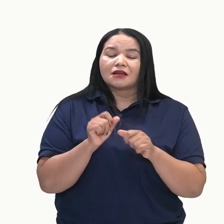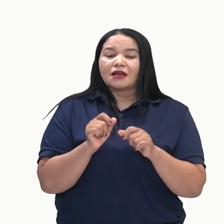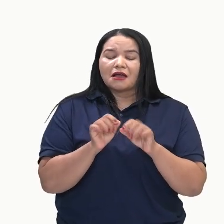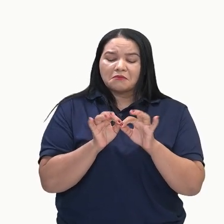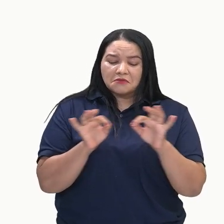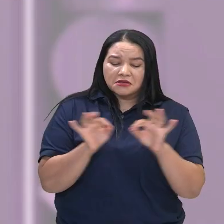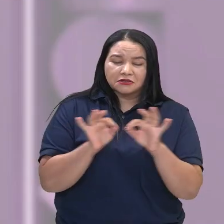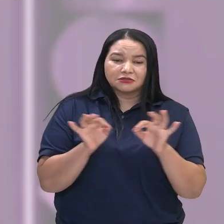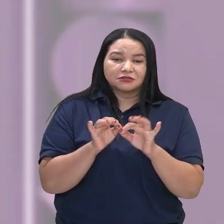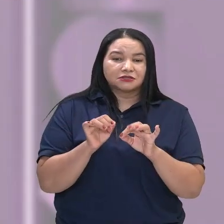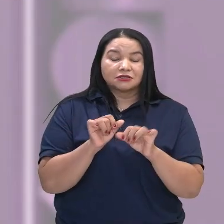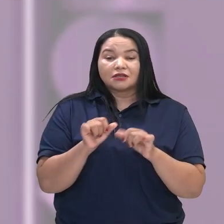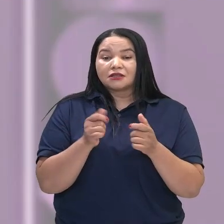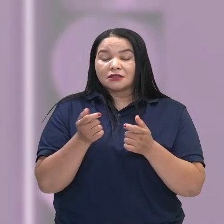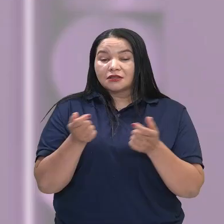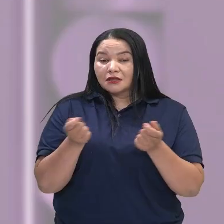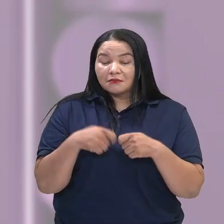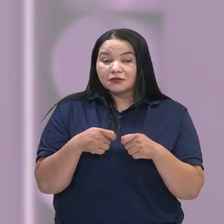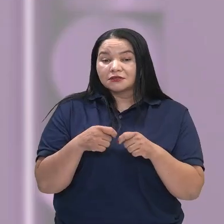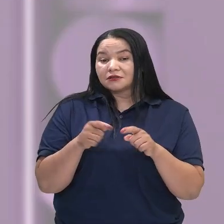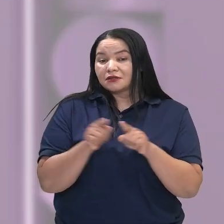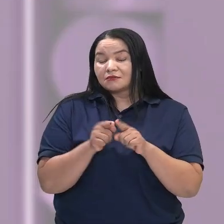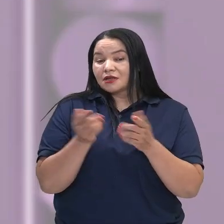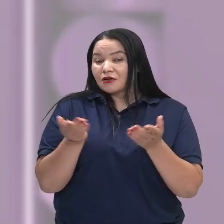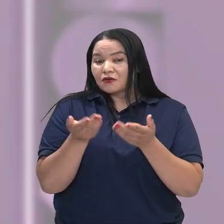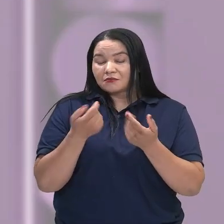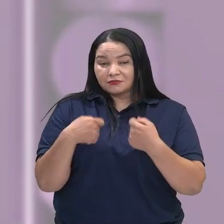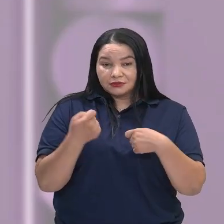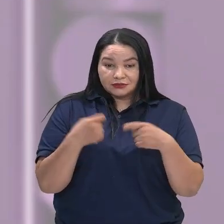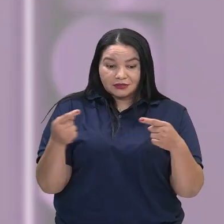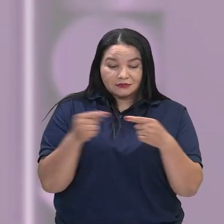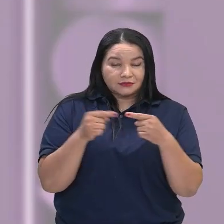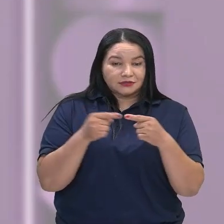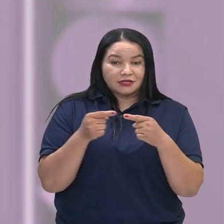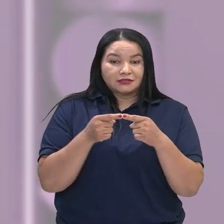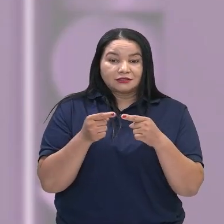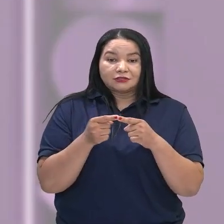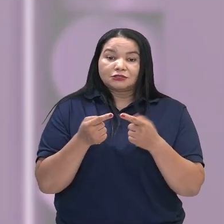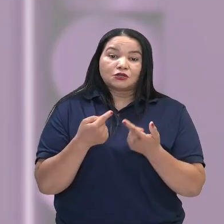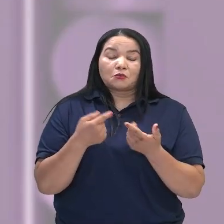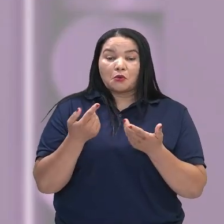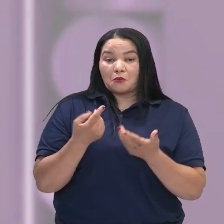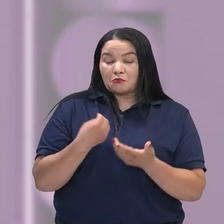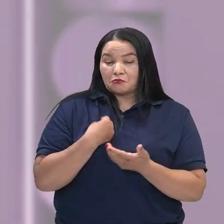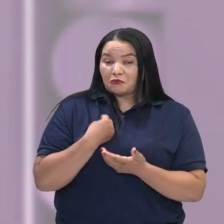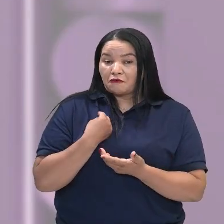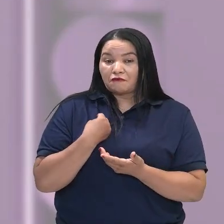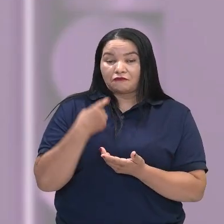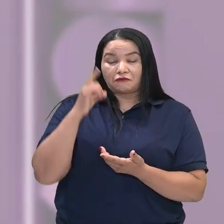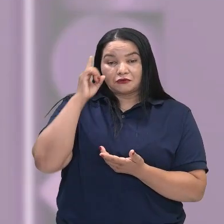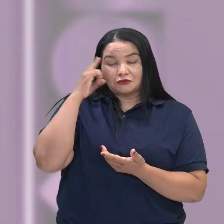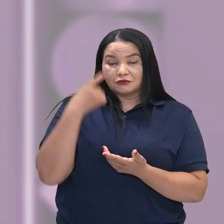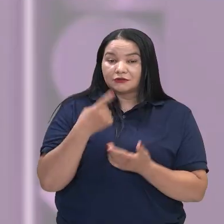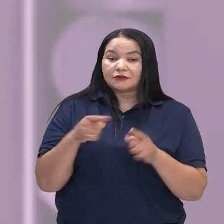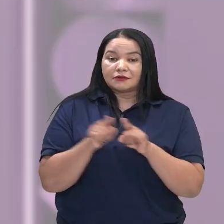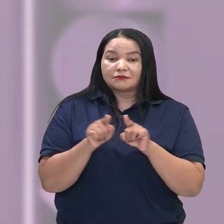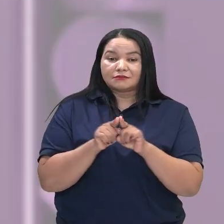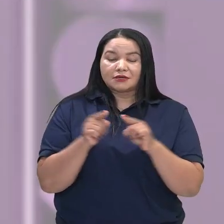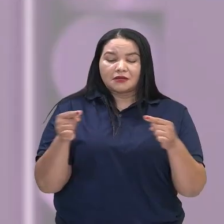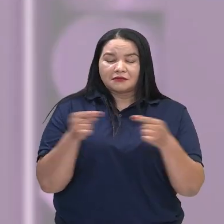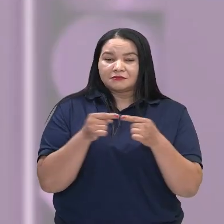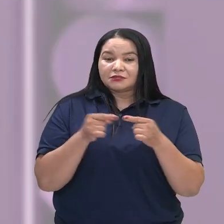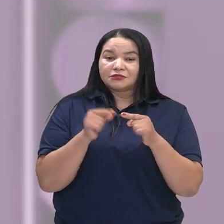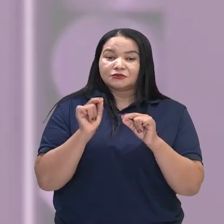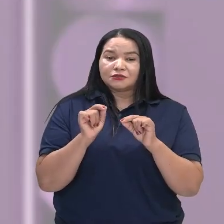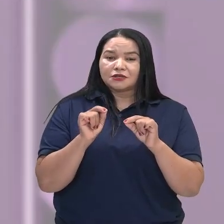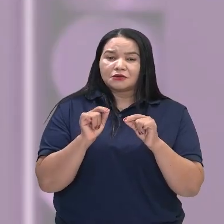medida aí, de capacidade. Agora nós temos que ver uma aplicação prática aí no nosso dia e também aplicada a uma figura